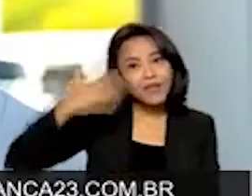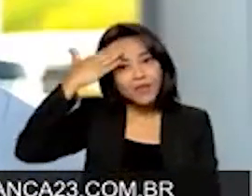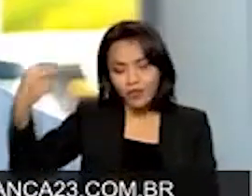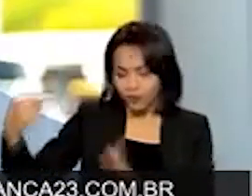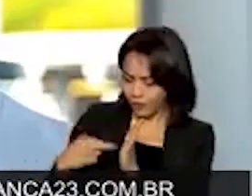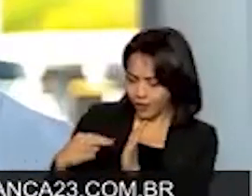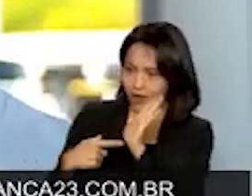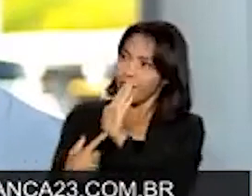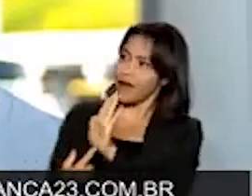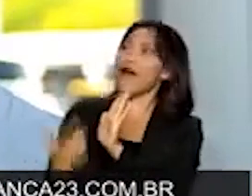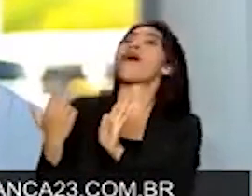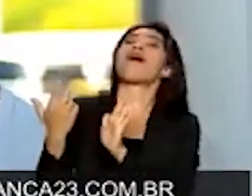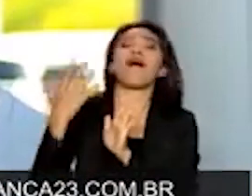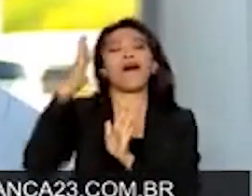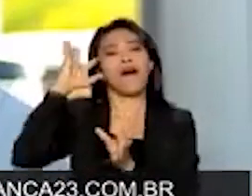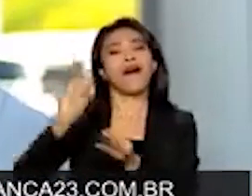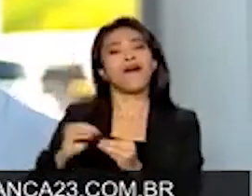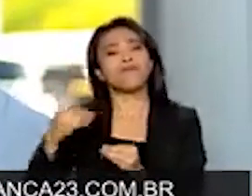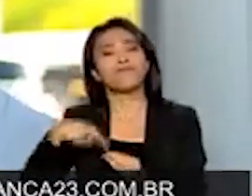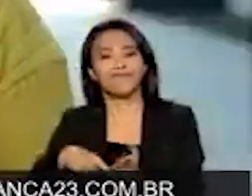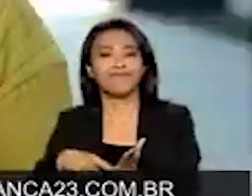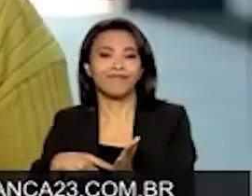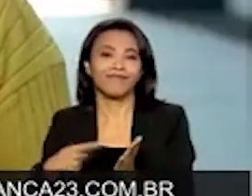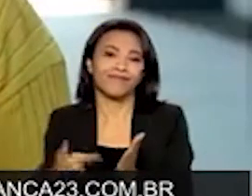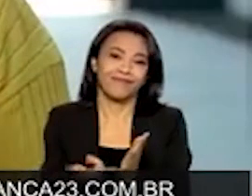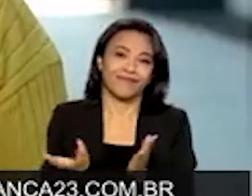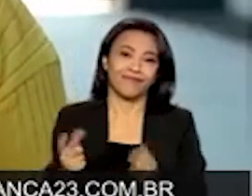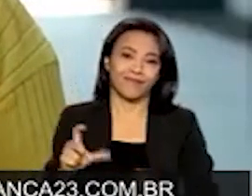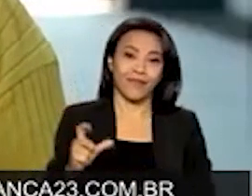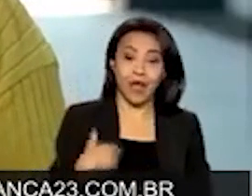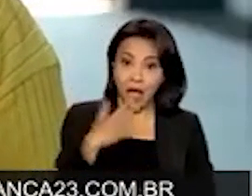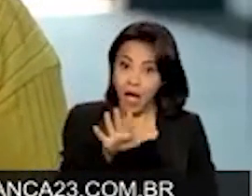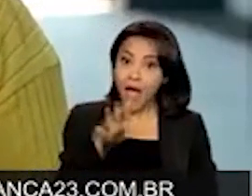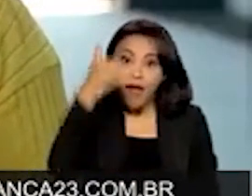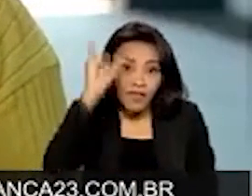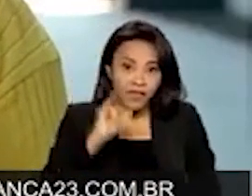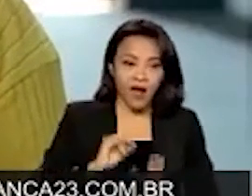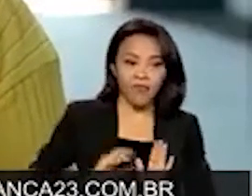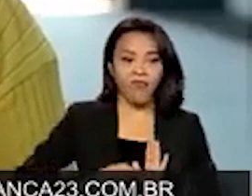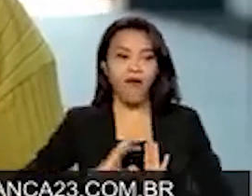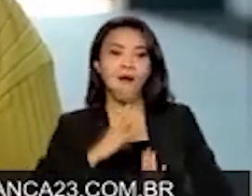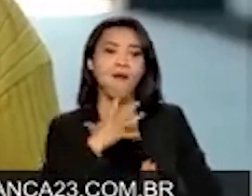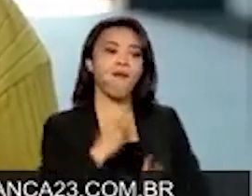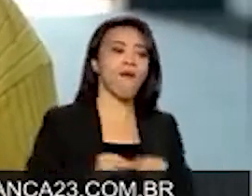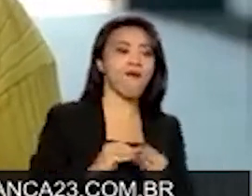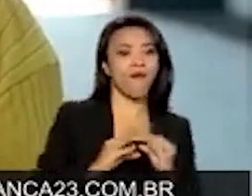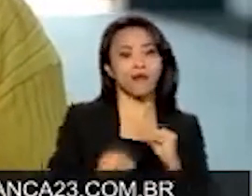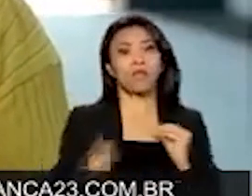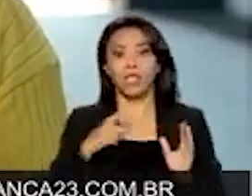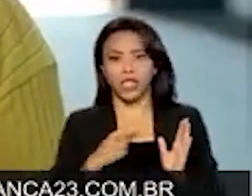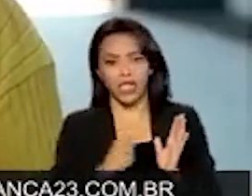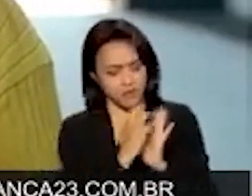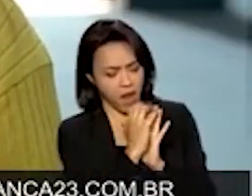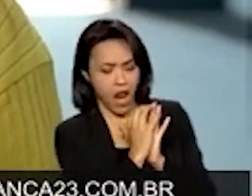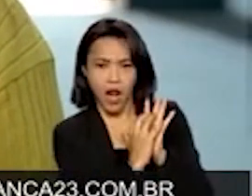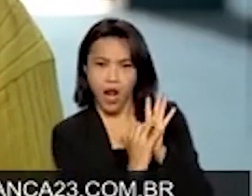vão poder ter essa facilidade de ler o meu documento. Para evitar fraudes, a nova CNH traz elementos gráficos além